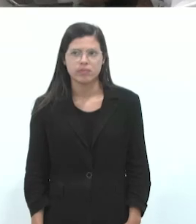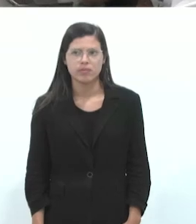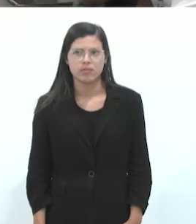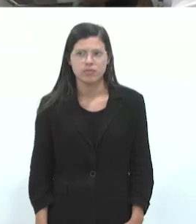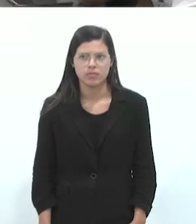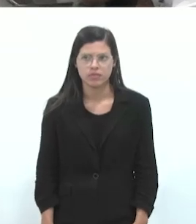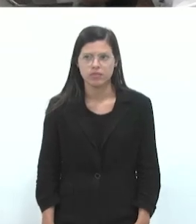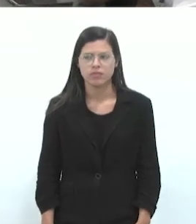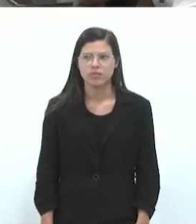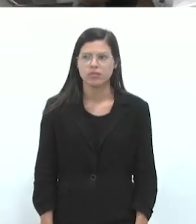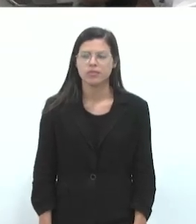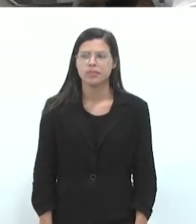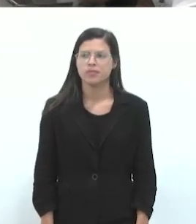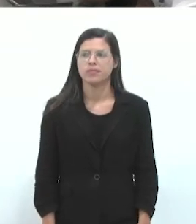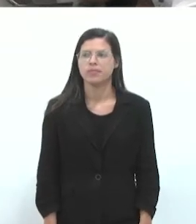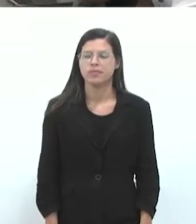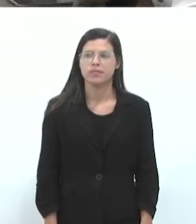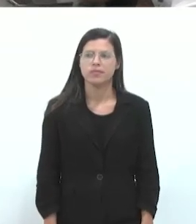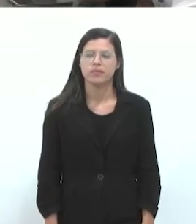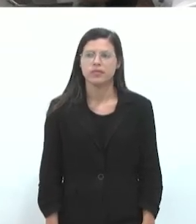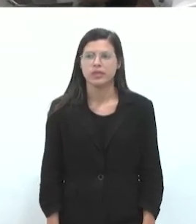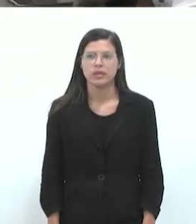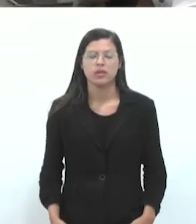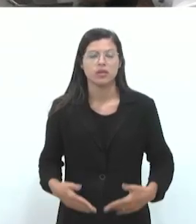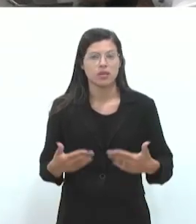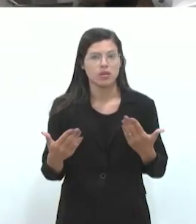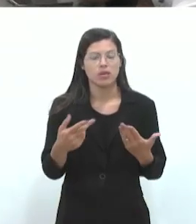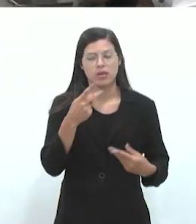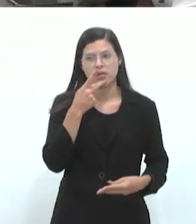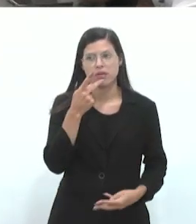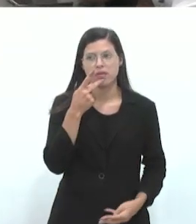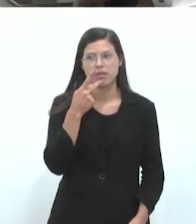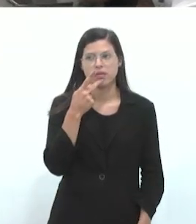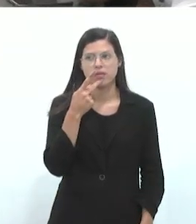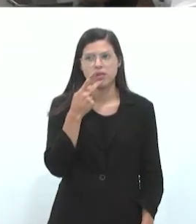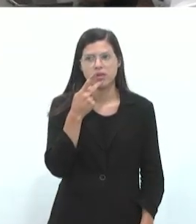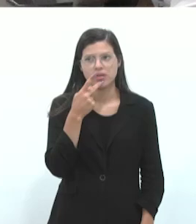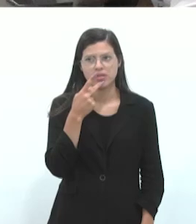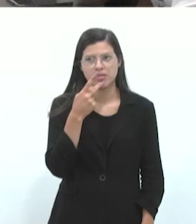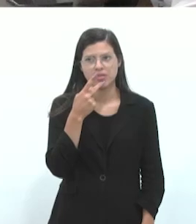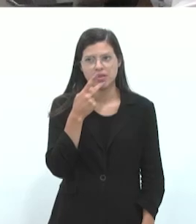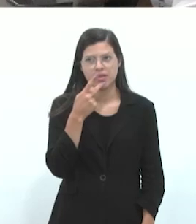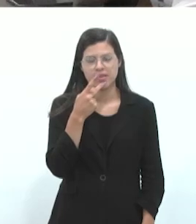tá certo. Não, a observação que eu queria fazer é de natureza esotérica.